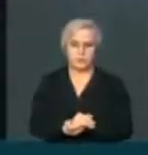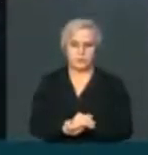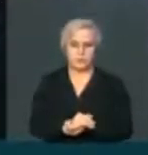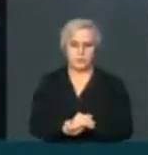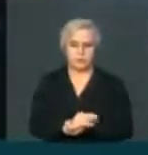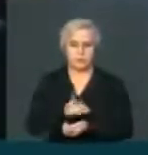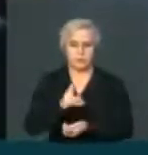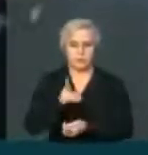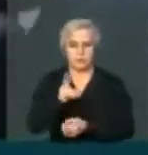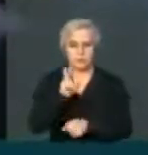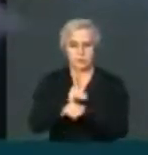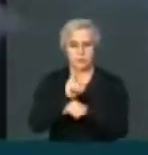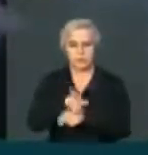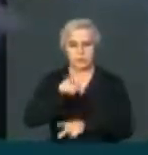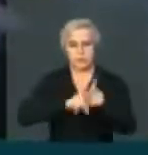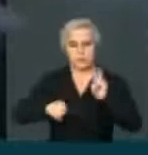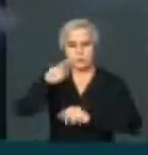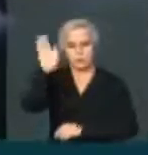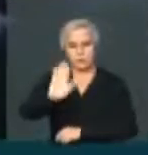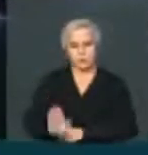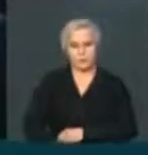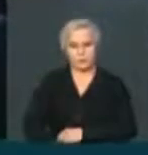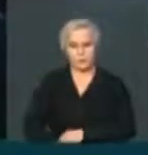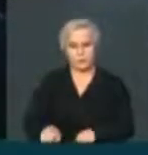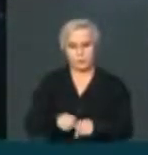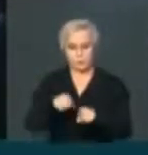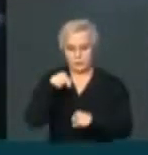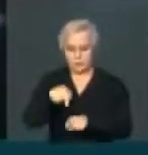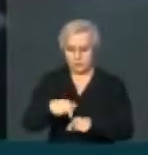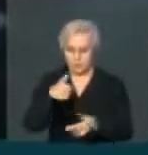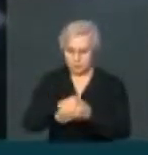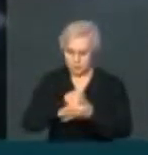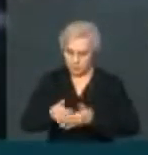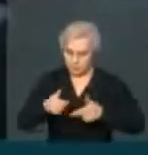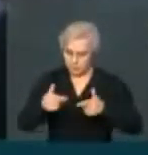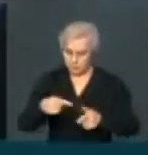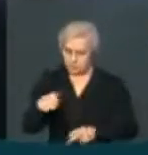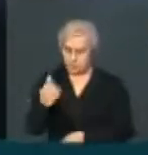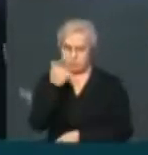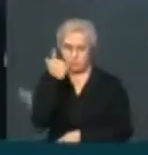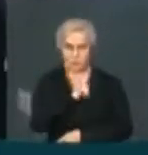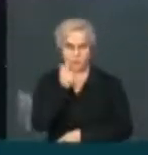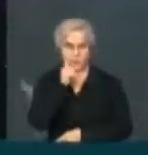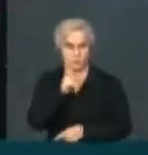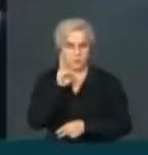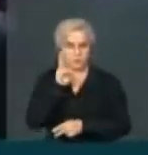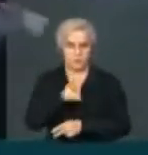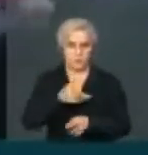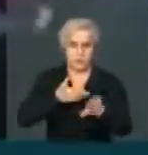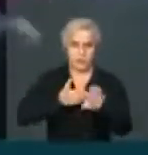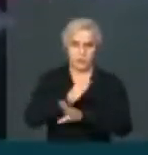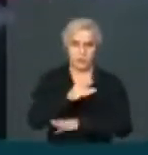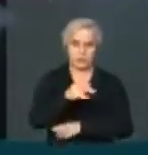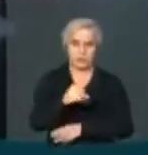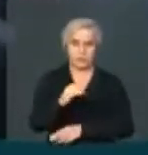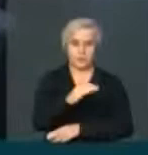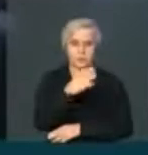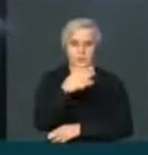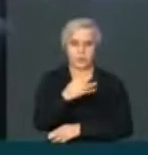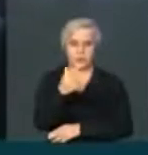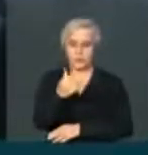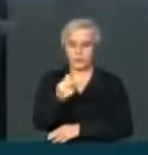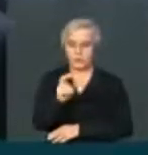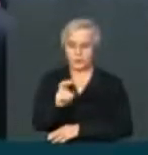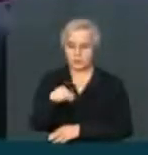defesa do povo brasileiro. A bancada do PSC que luta aqui para que nós possamos ver aprovada a PEC 475, matéria